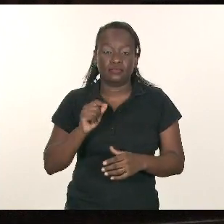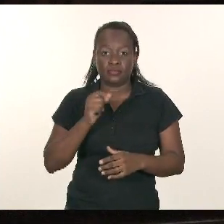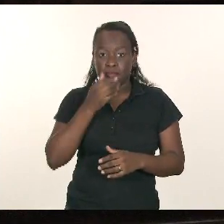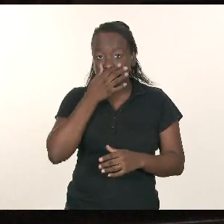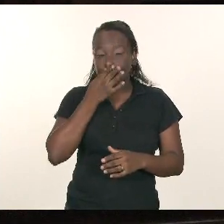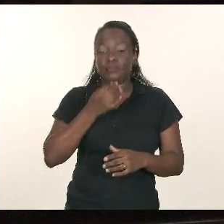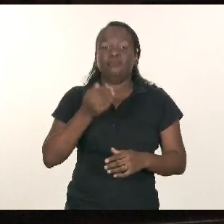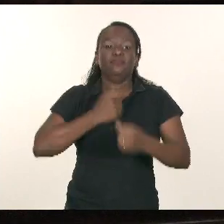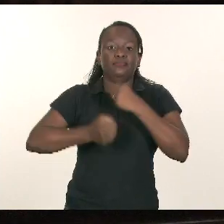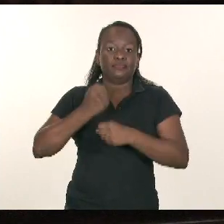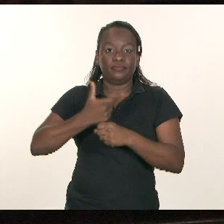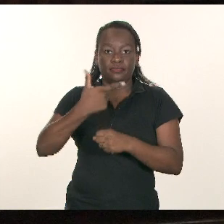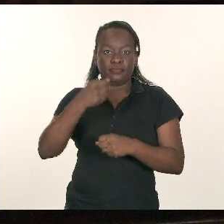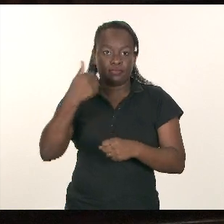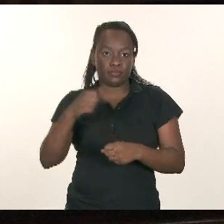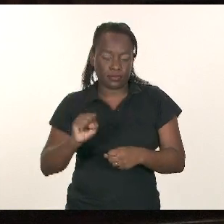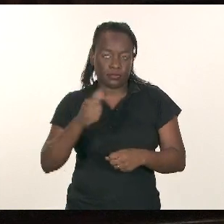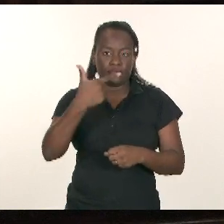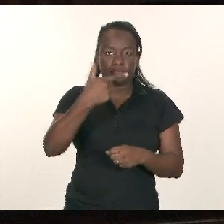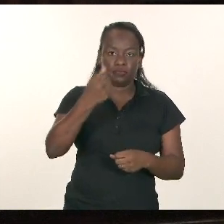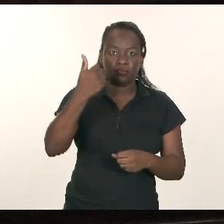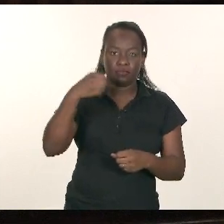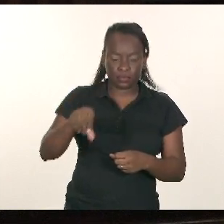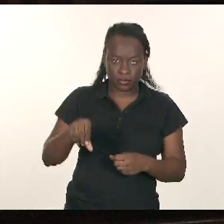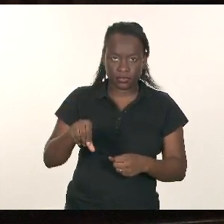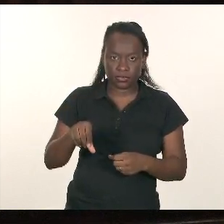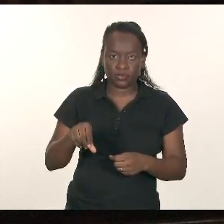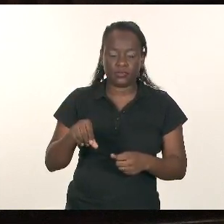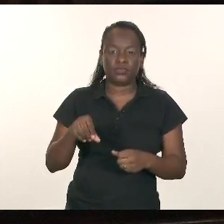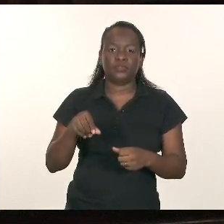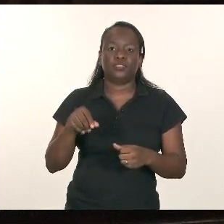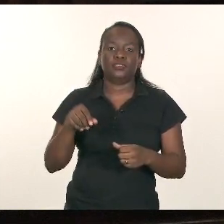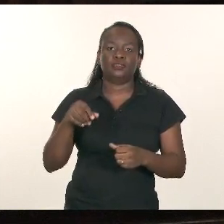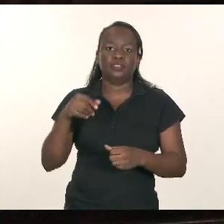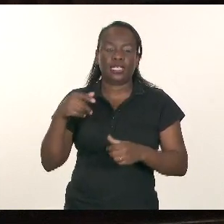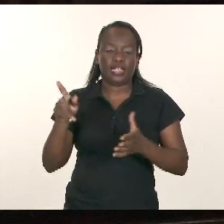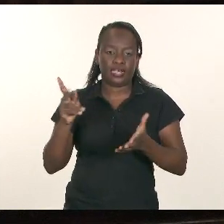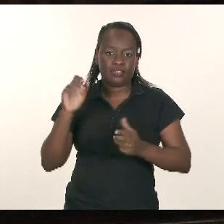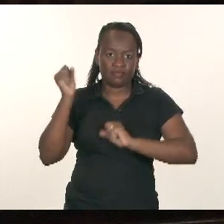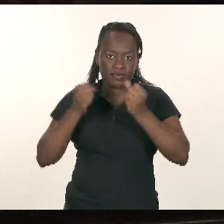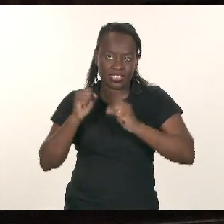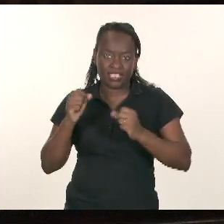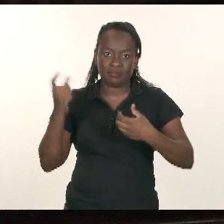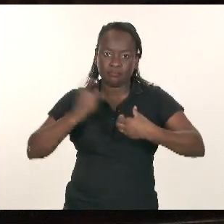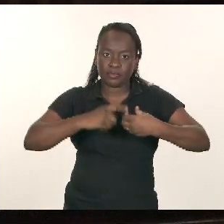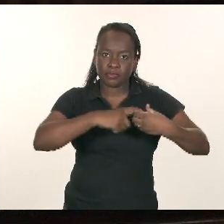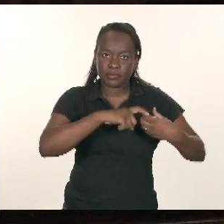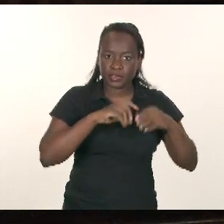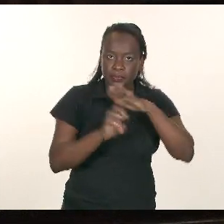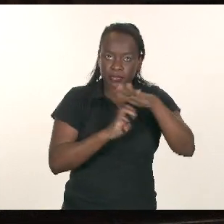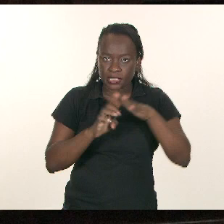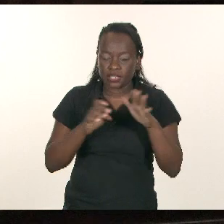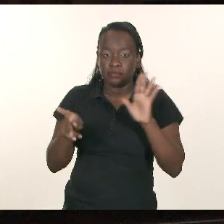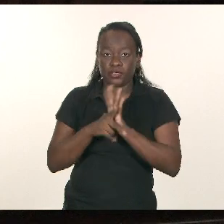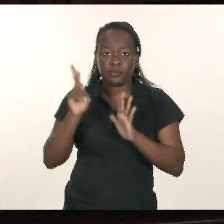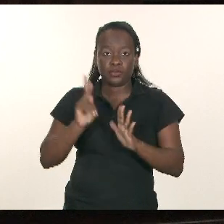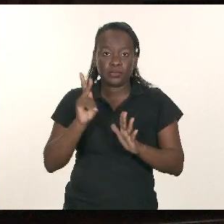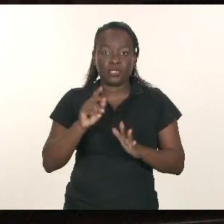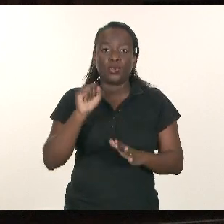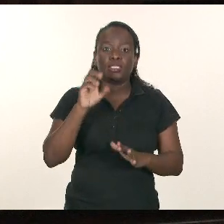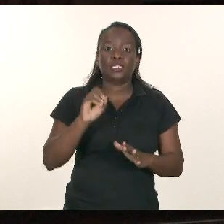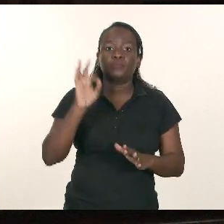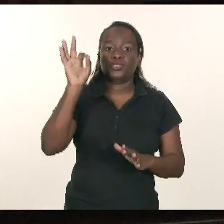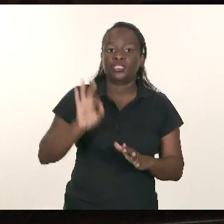em 2018 e 2019, os fornecedores da Petrobras, 80% deles já